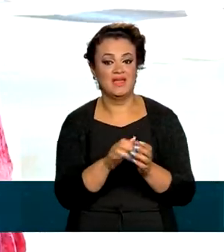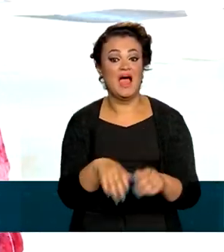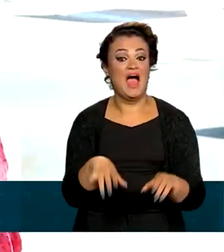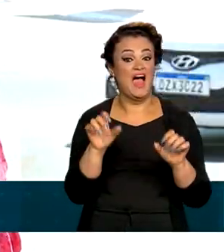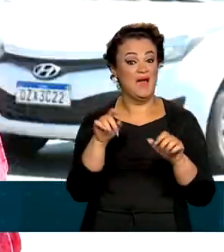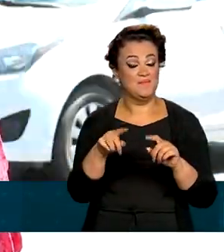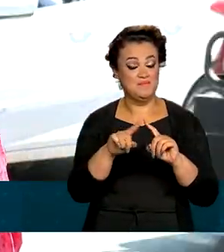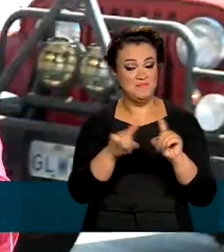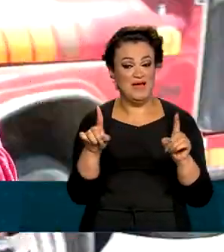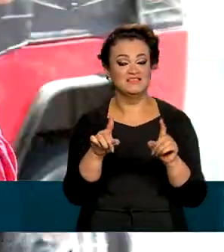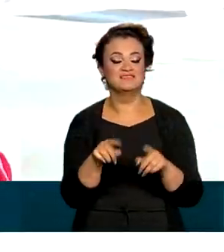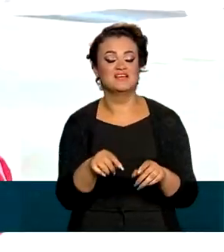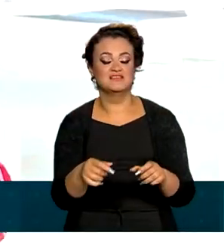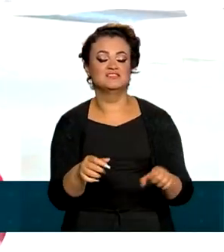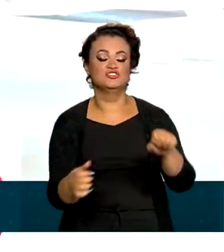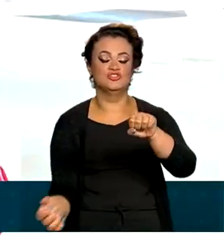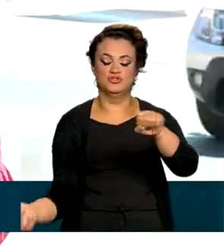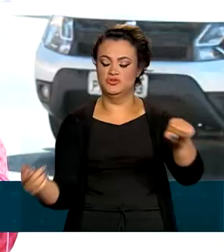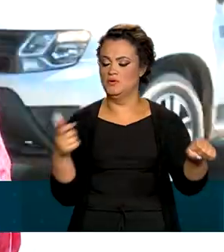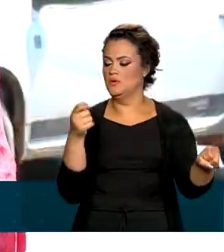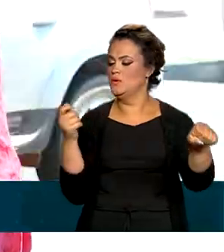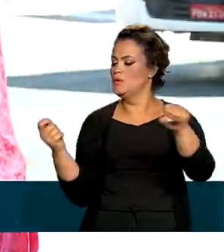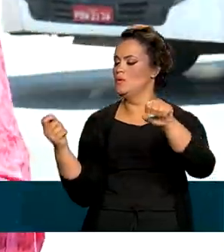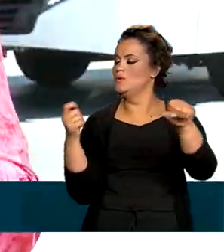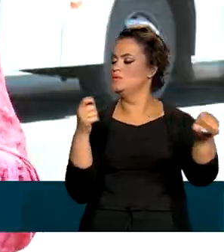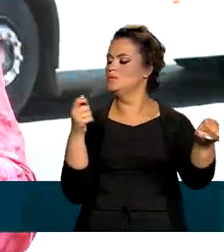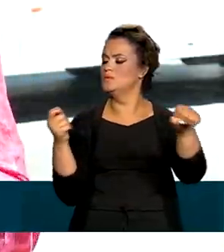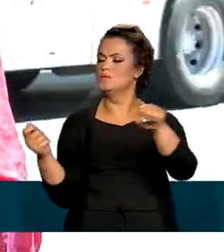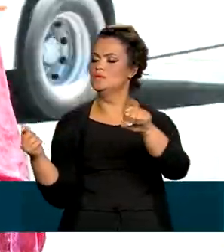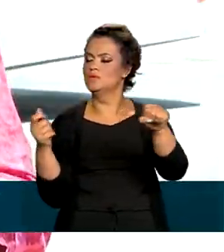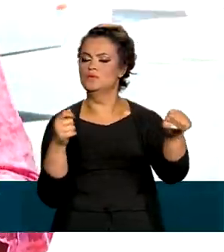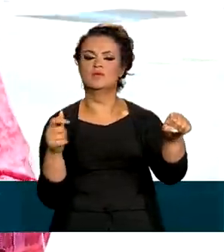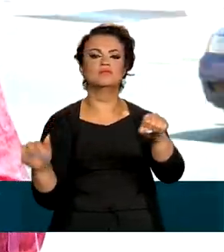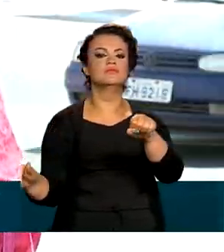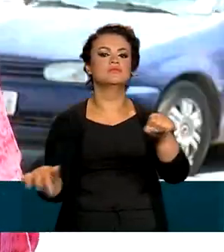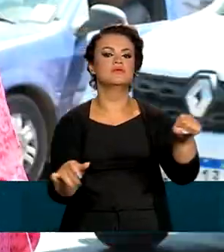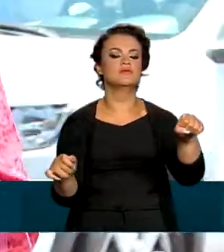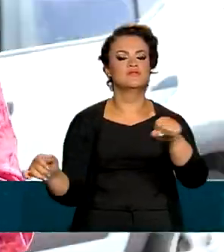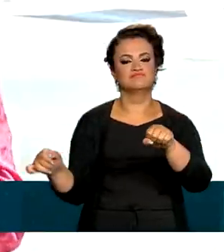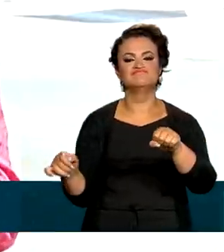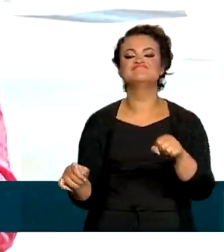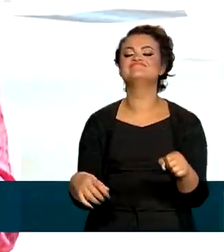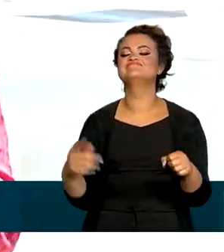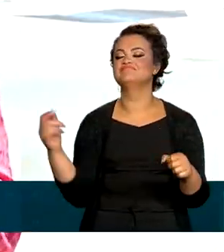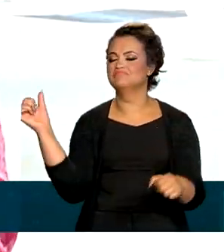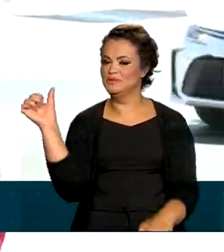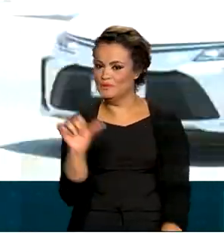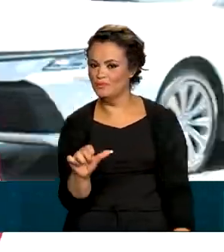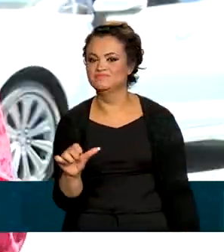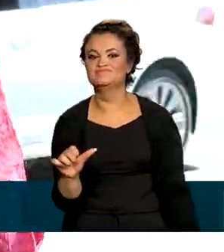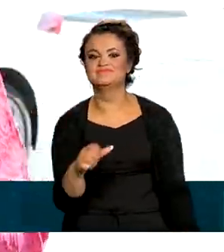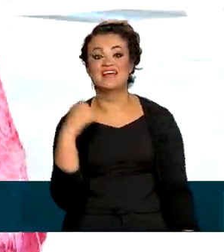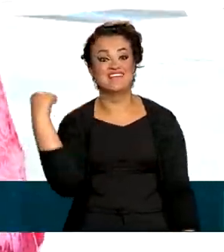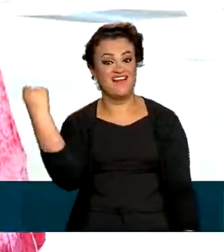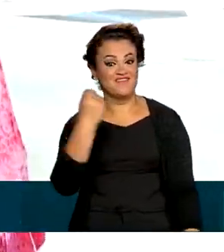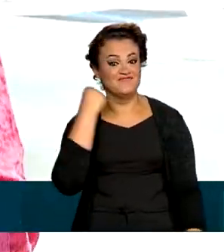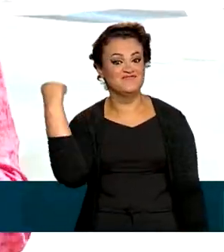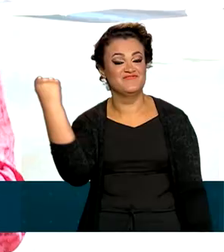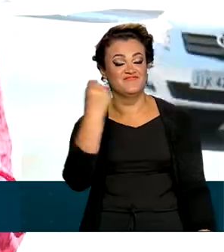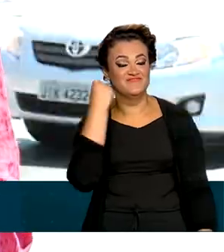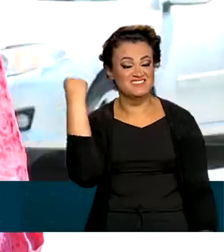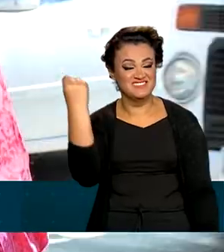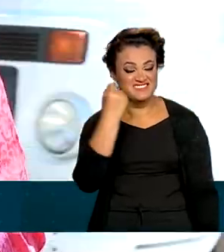estar dirigindo e ao mesmo tempo segurar ou manusear o celular, comete infração gravíssima